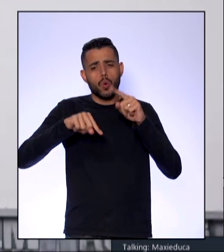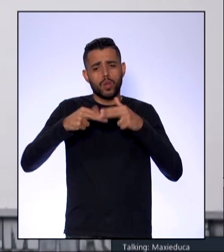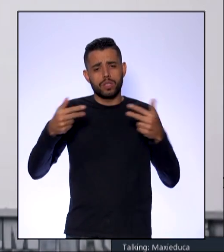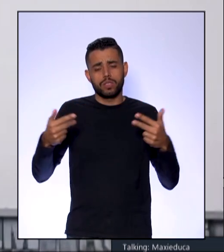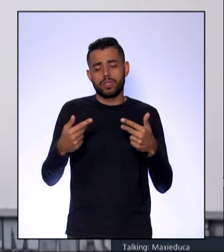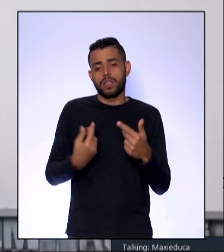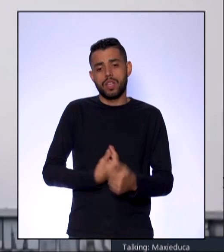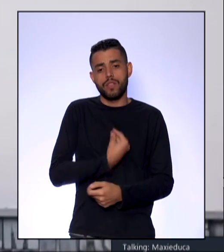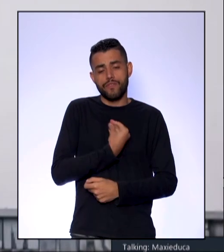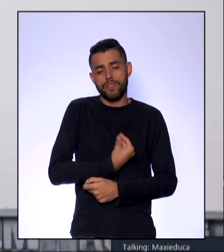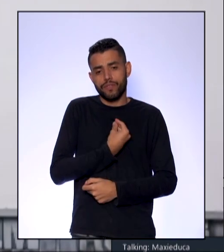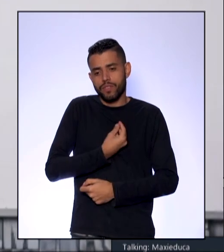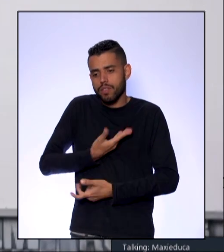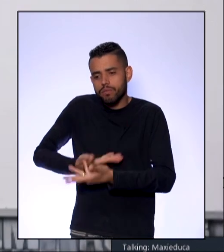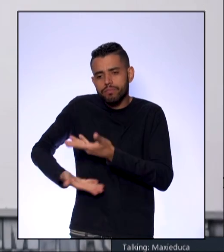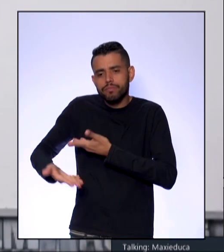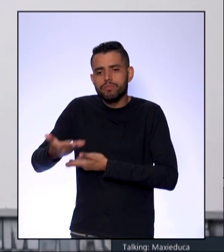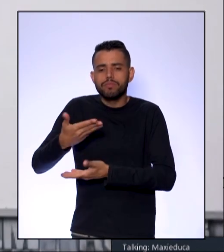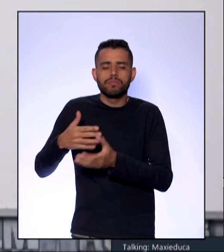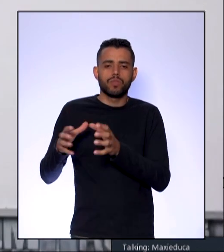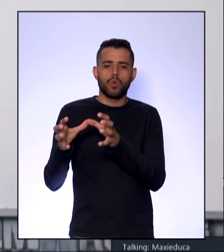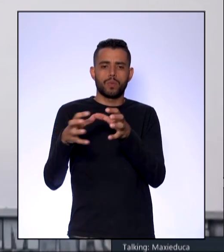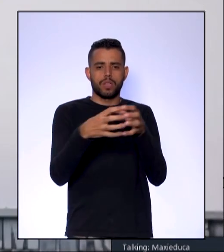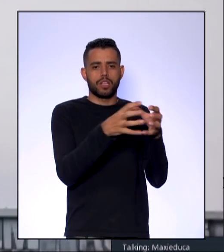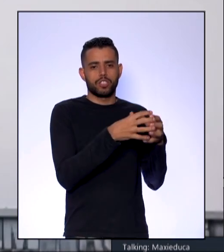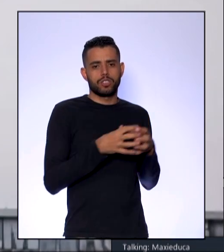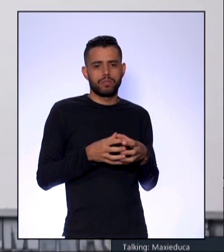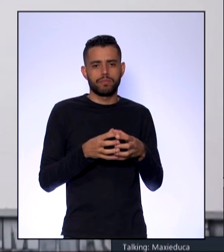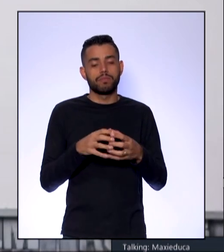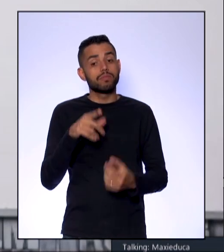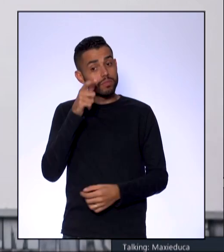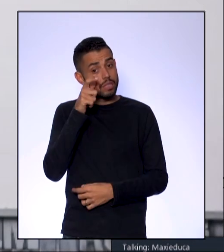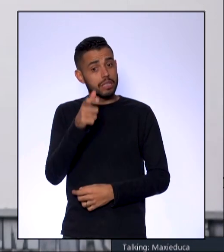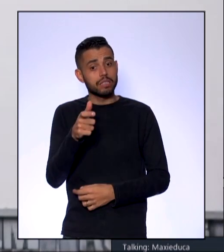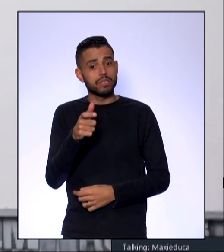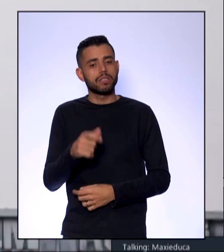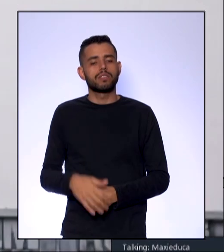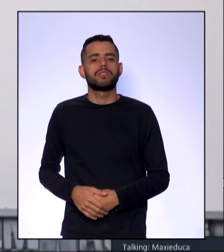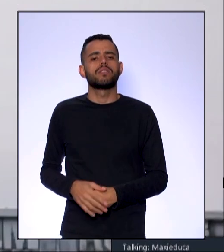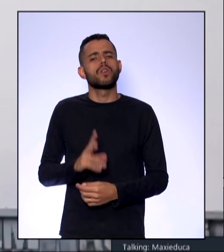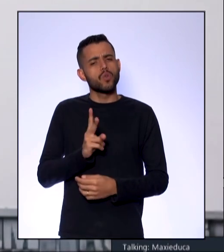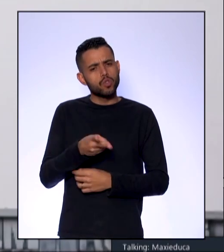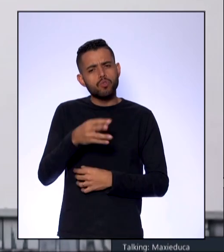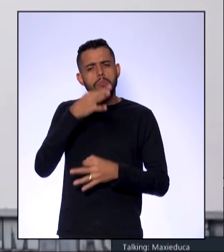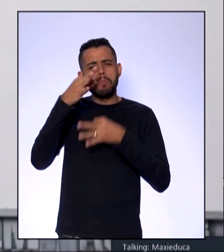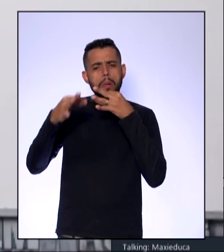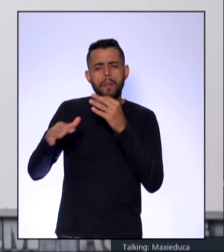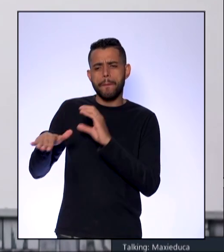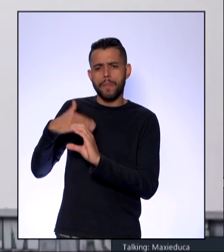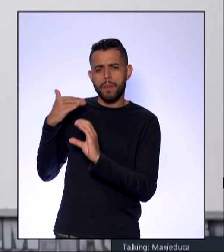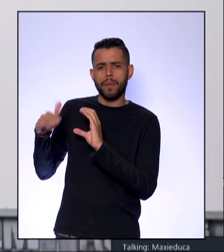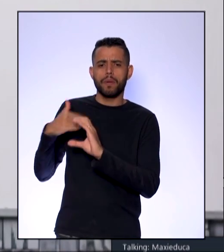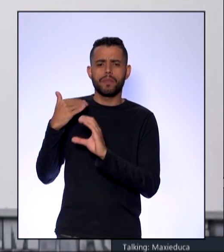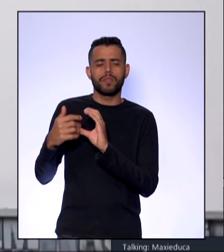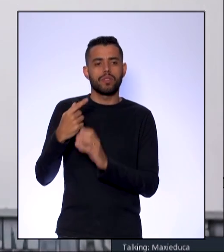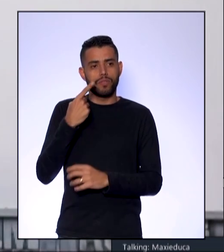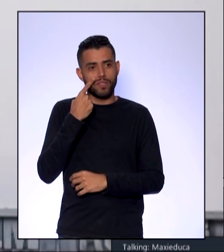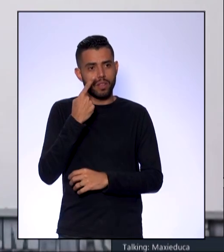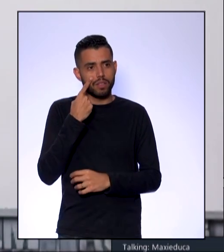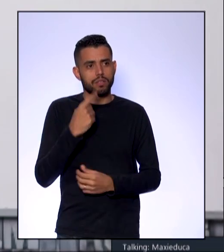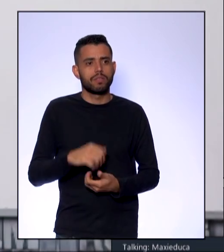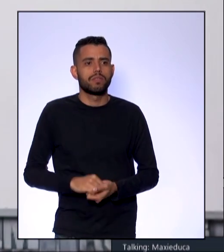comunidade, certo? Muito interessante. Galera, continua comentando, vai mandando, estou vendo feedback